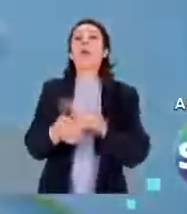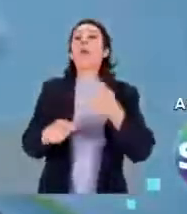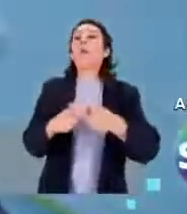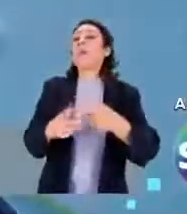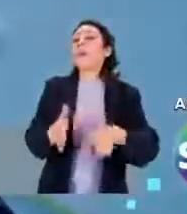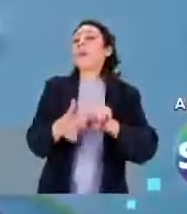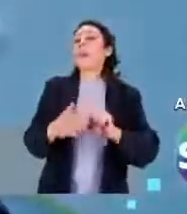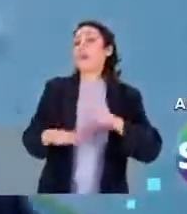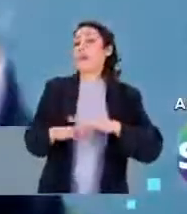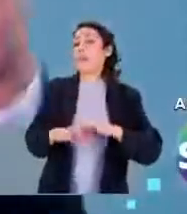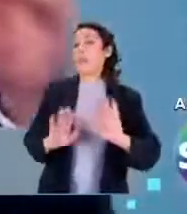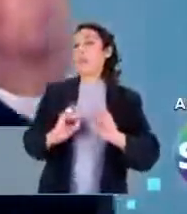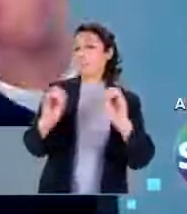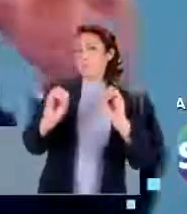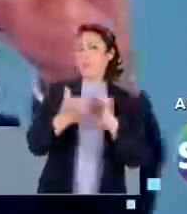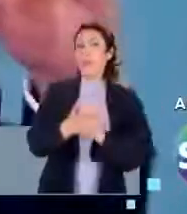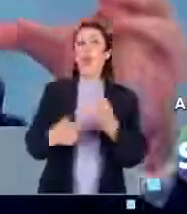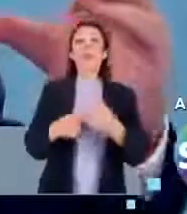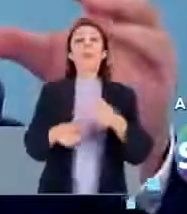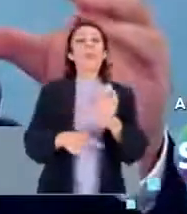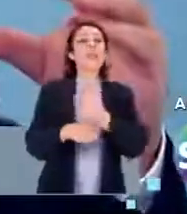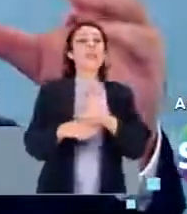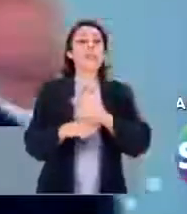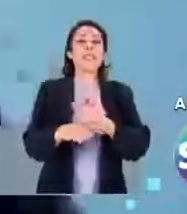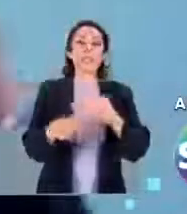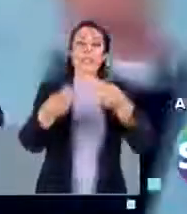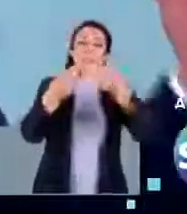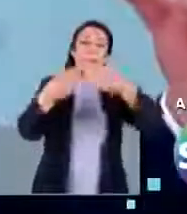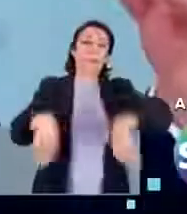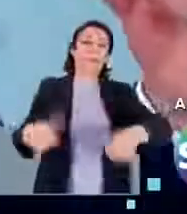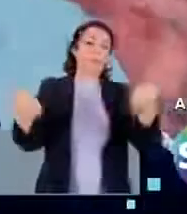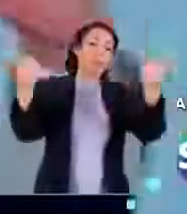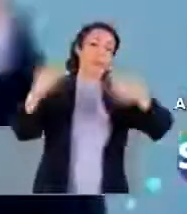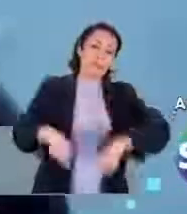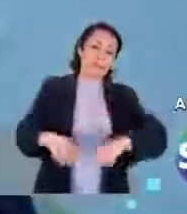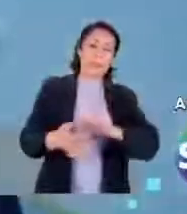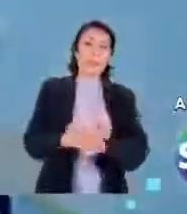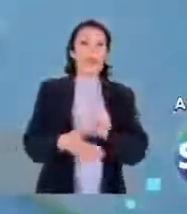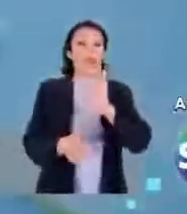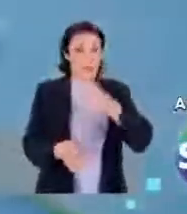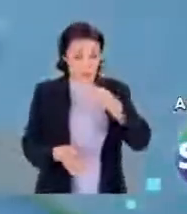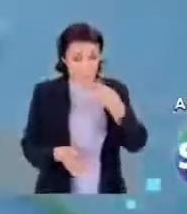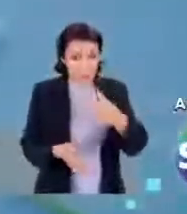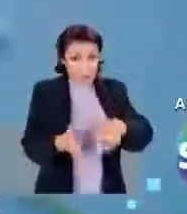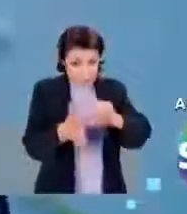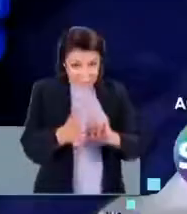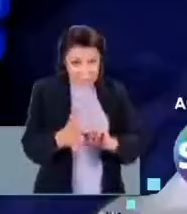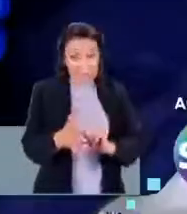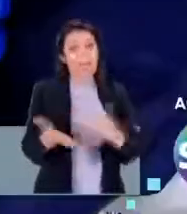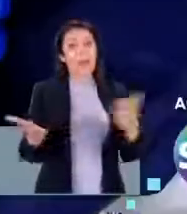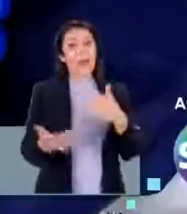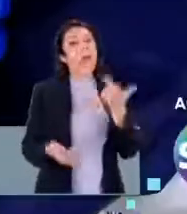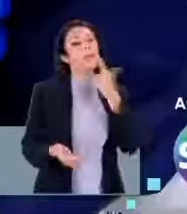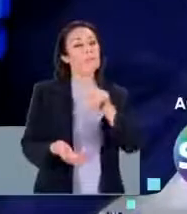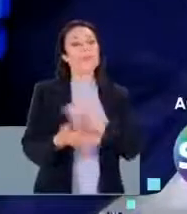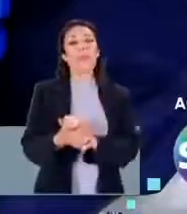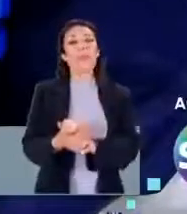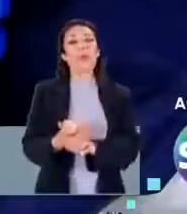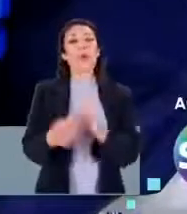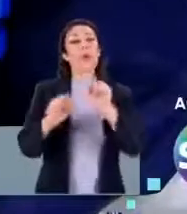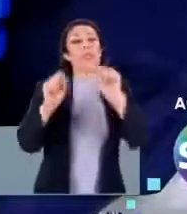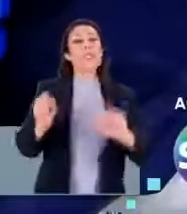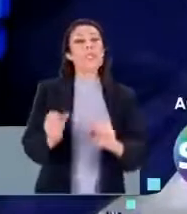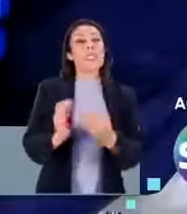porque hoje os estados tão quebrados Eu já falei aqui antes e vou dizer agora por esse outro ângulo e o sistema de imposto